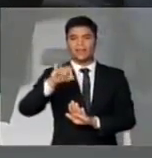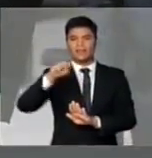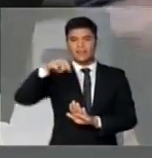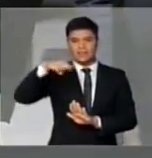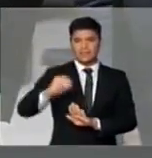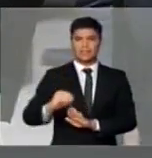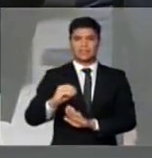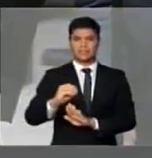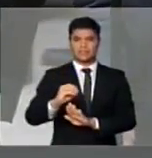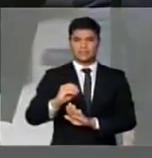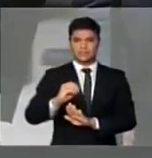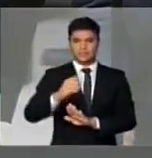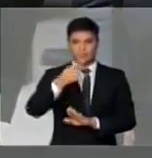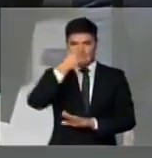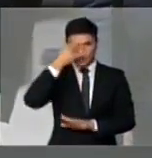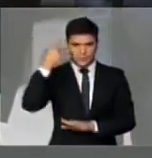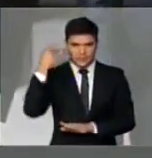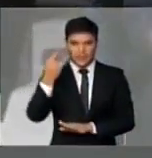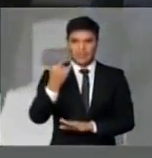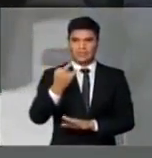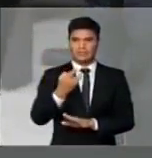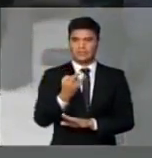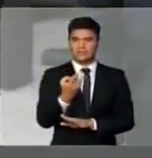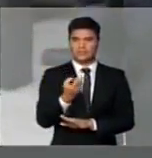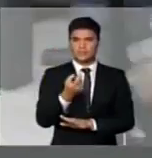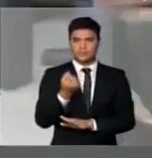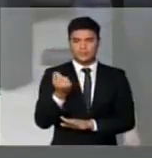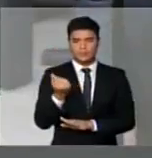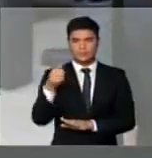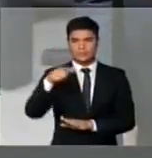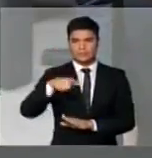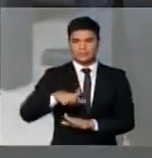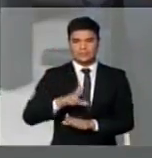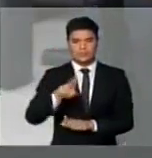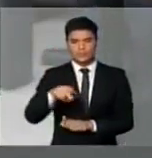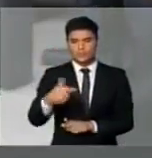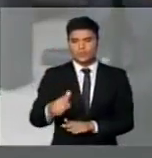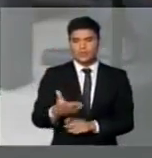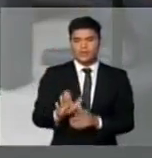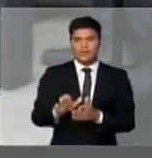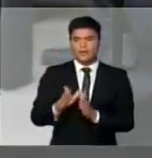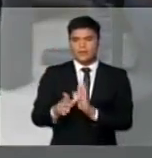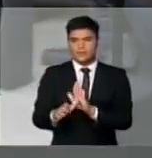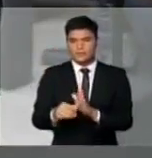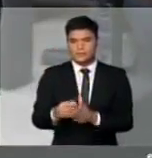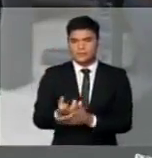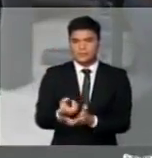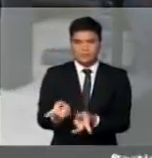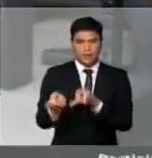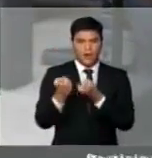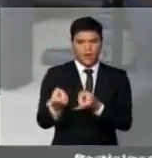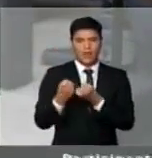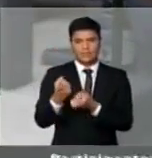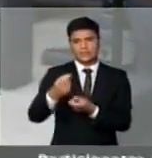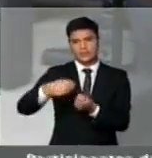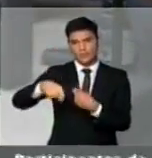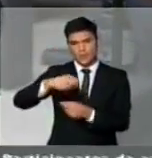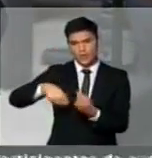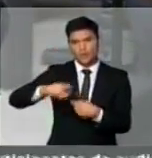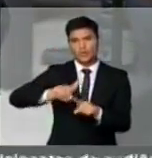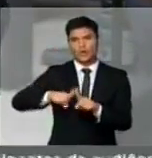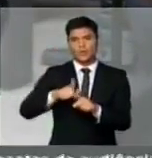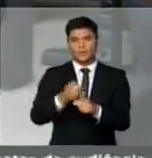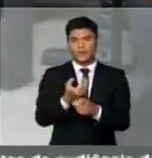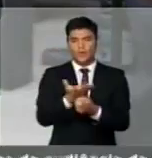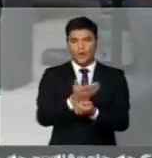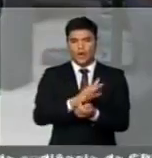de construir uma nova sociedade sem exploração econômica, social e cultural, com justa distribuição de